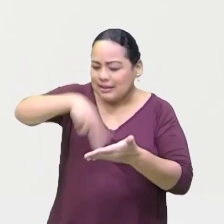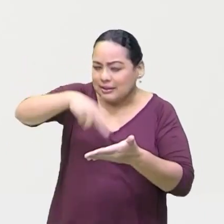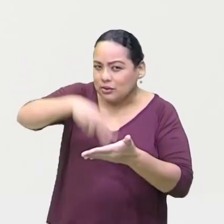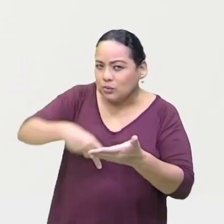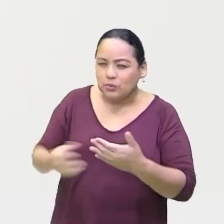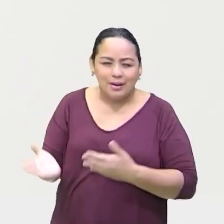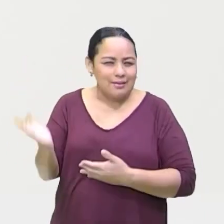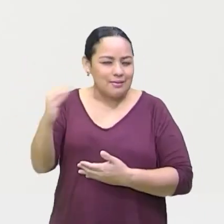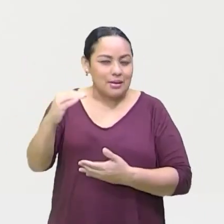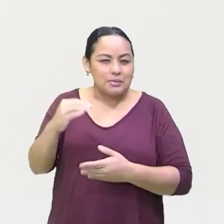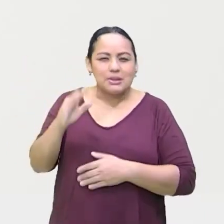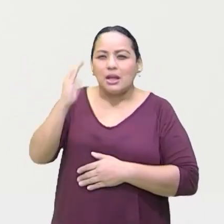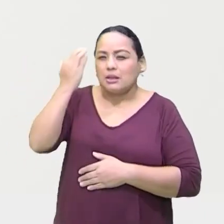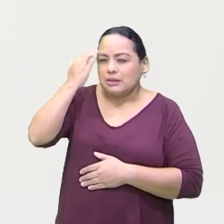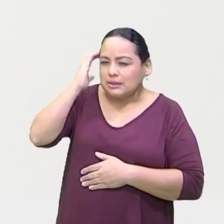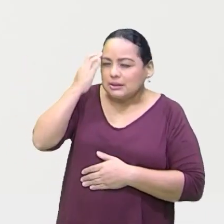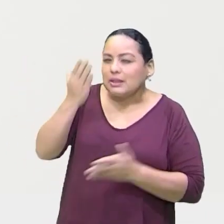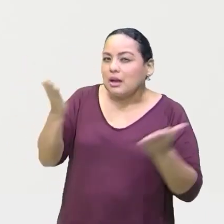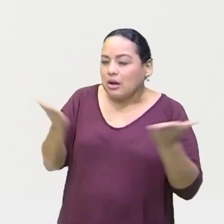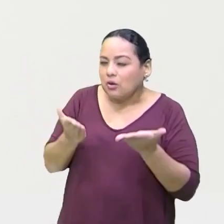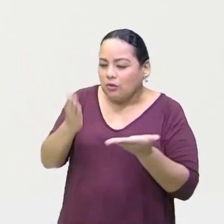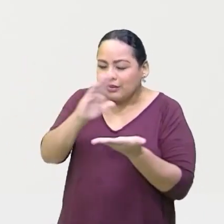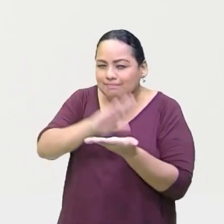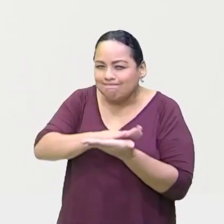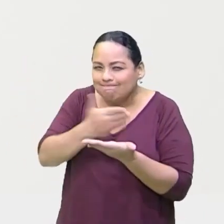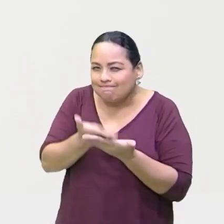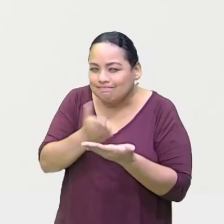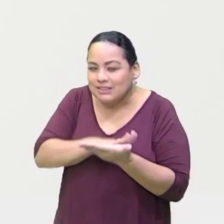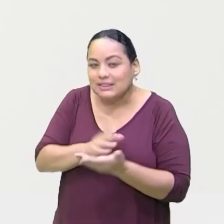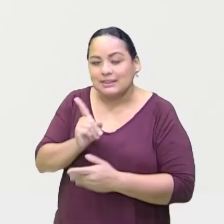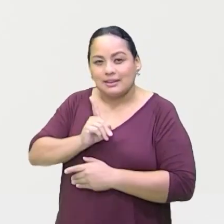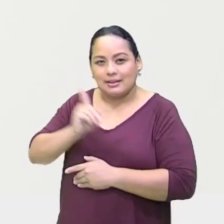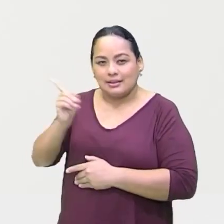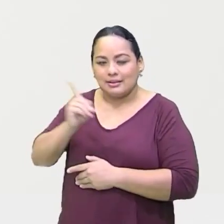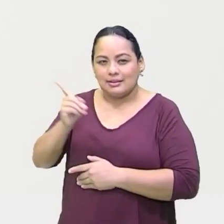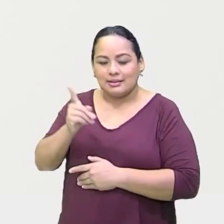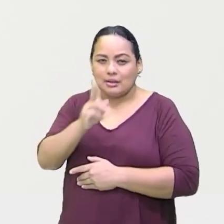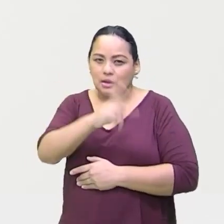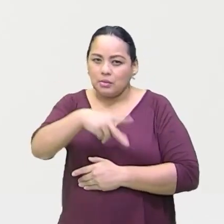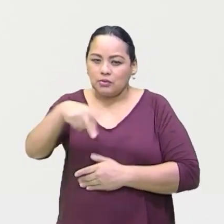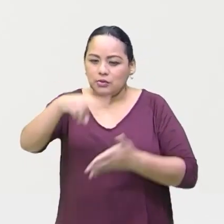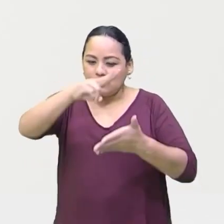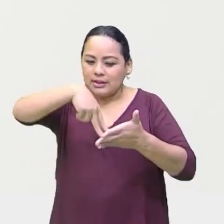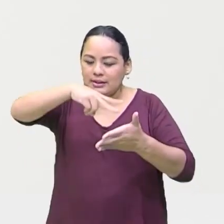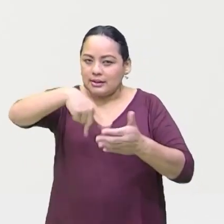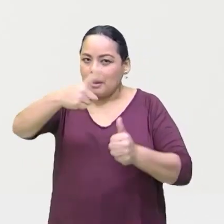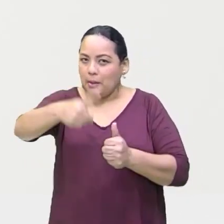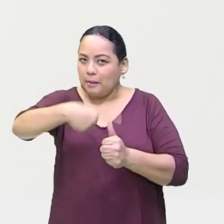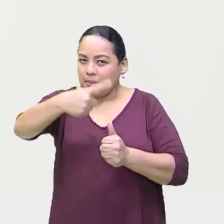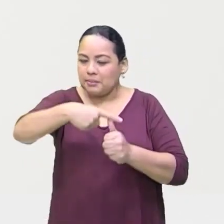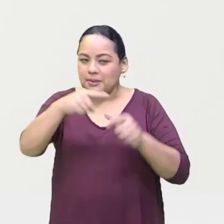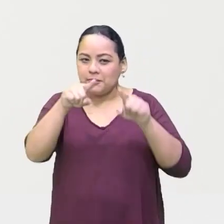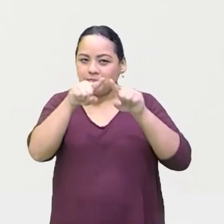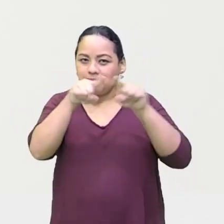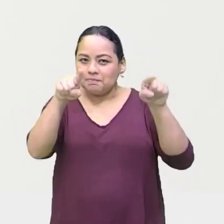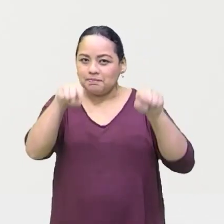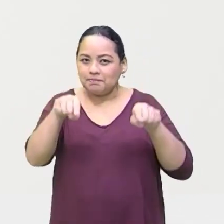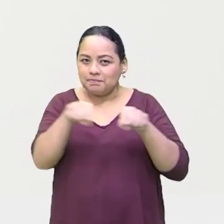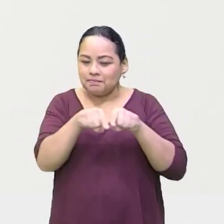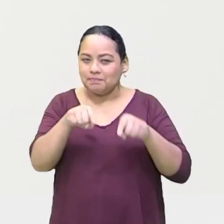leitura e tentar interpretar essa tirinha. Eu vou fazer a leitura deste primeiro quadrinho aqui, ó.